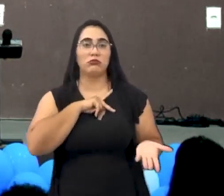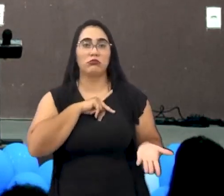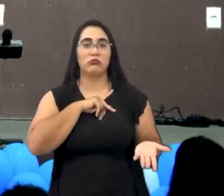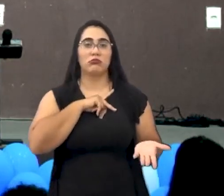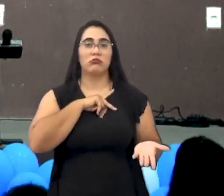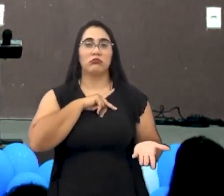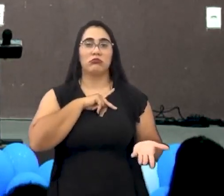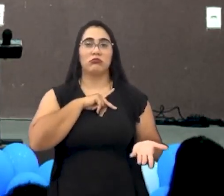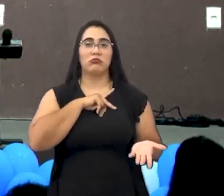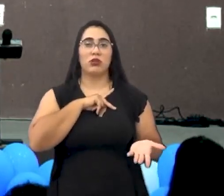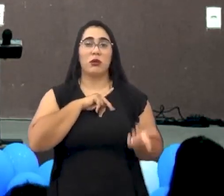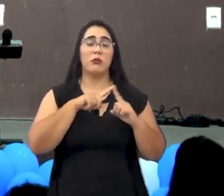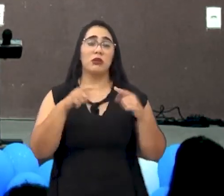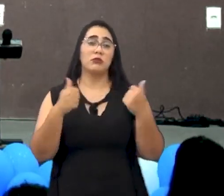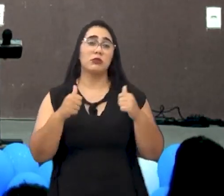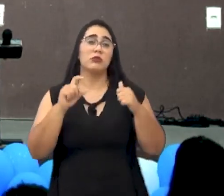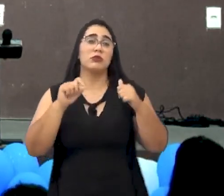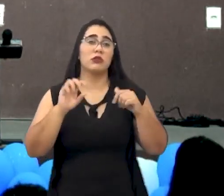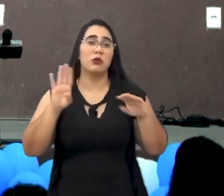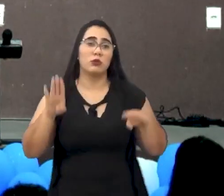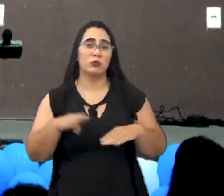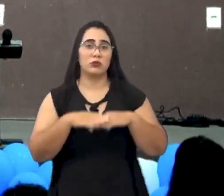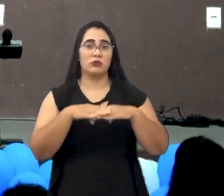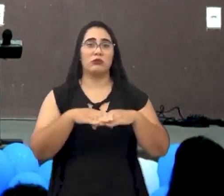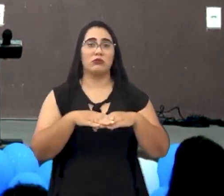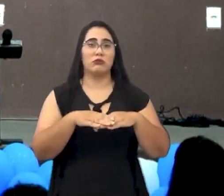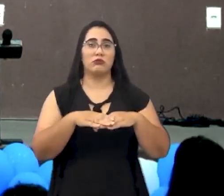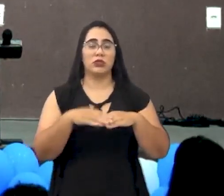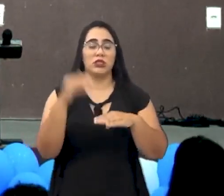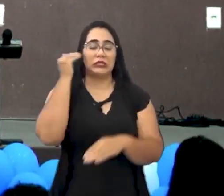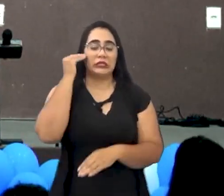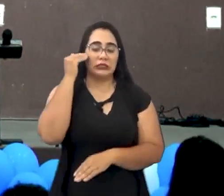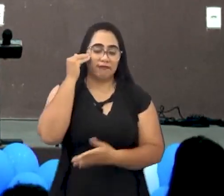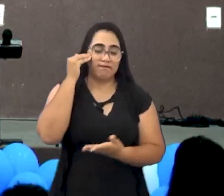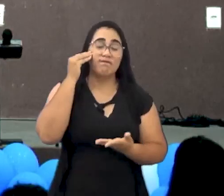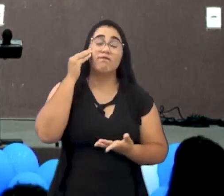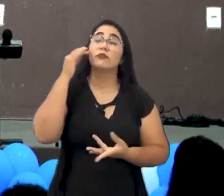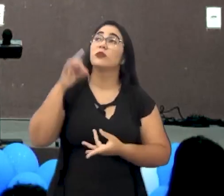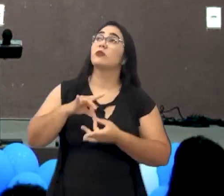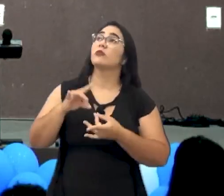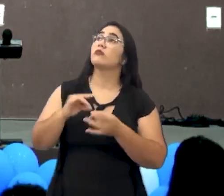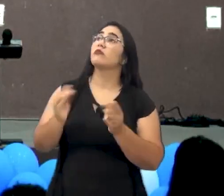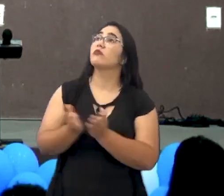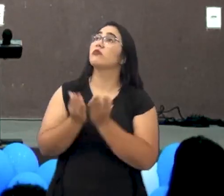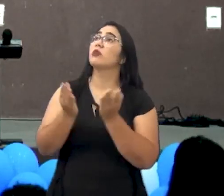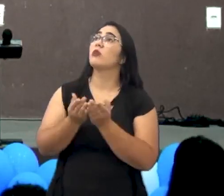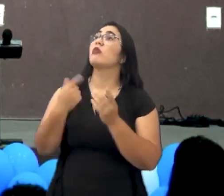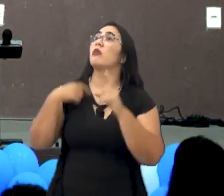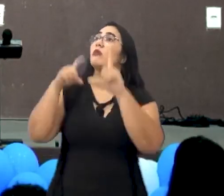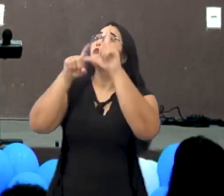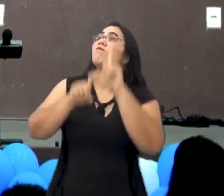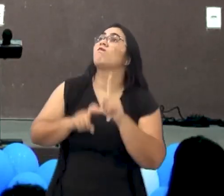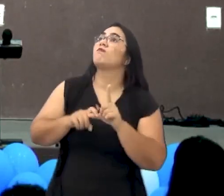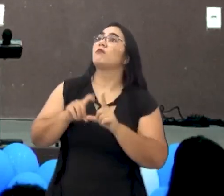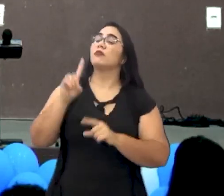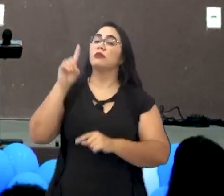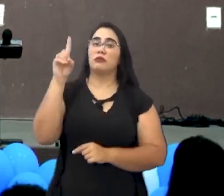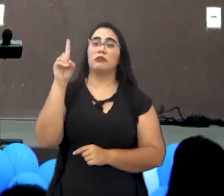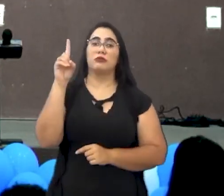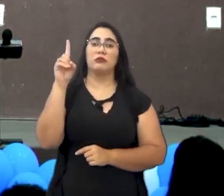no lugar de serem humildes, reconhecerem sua pobreza e sua dependência do Senhor.